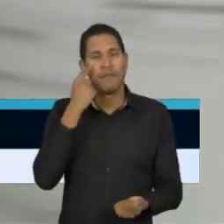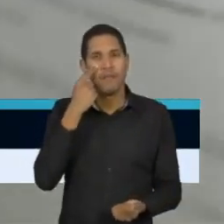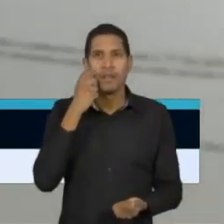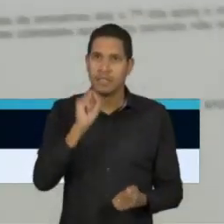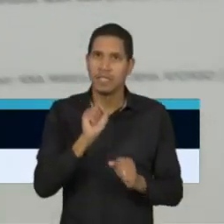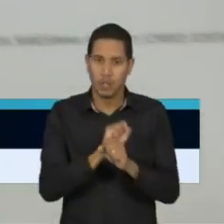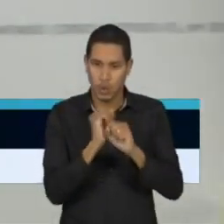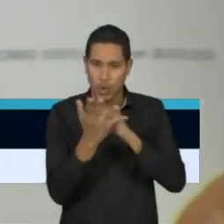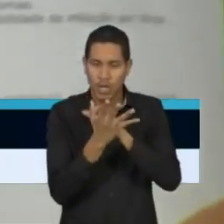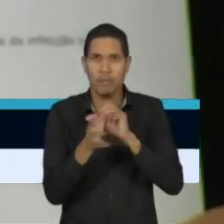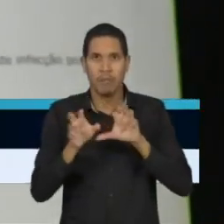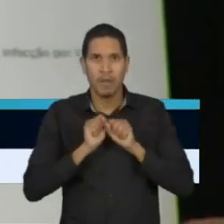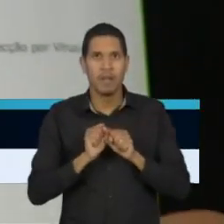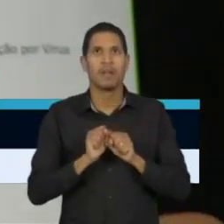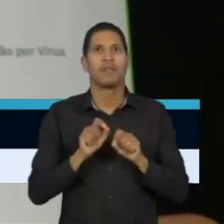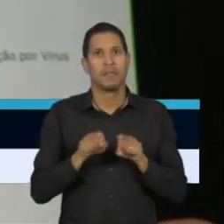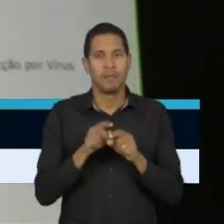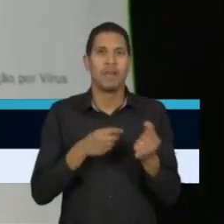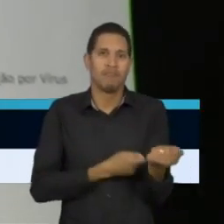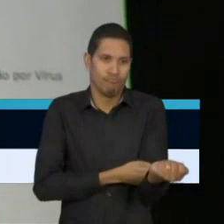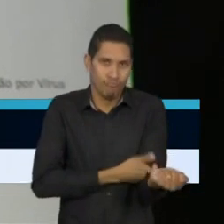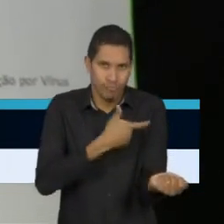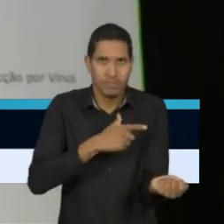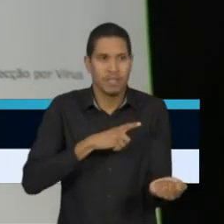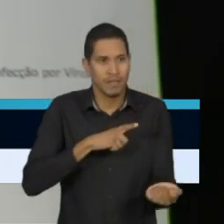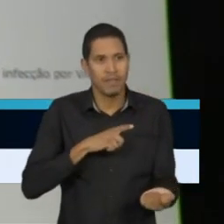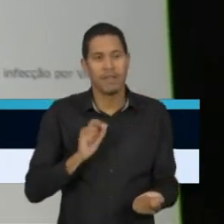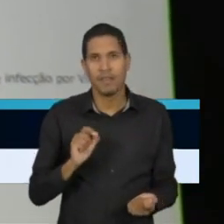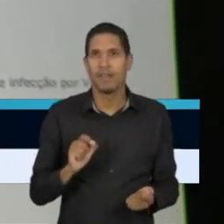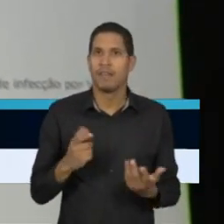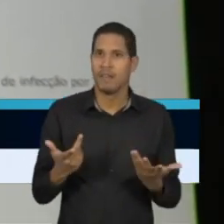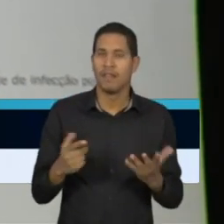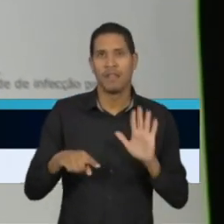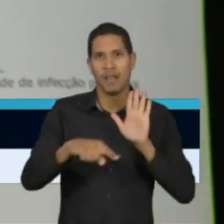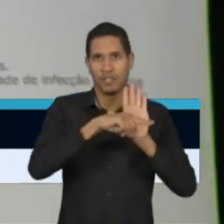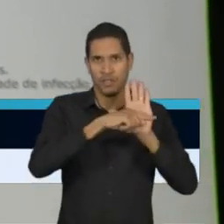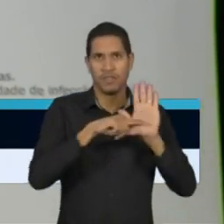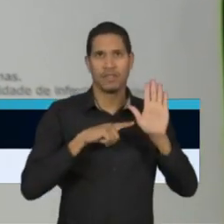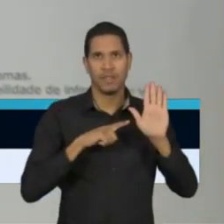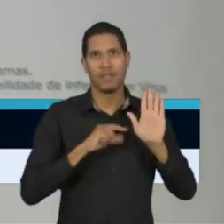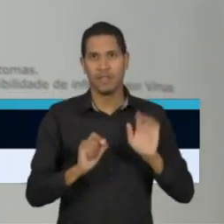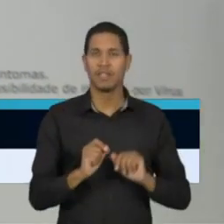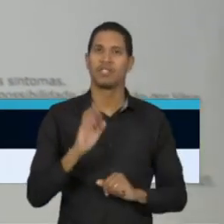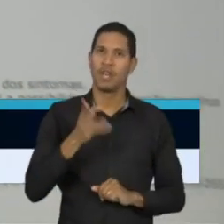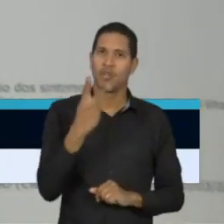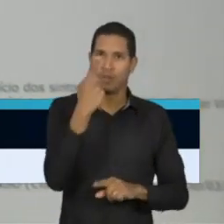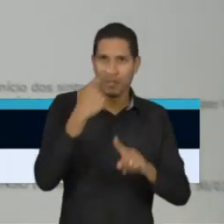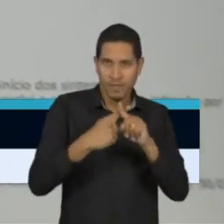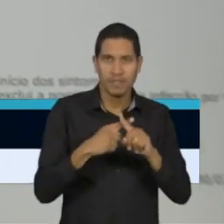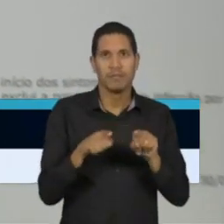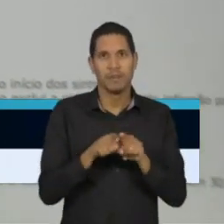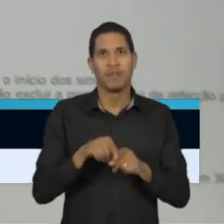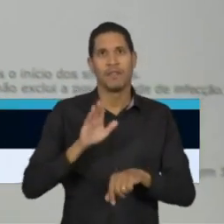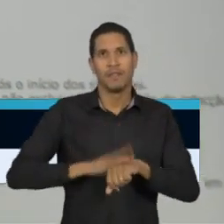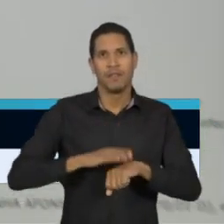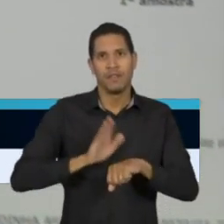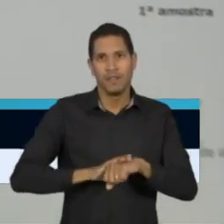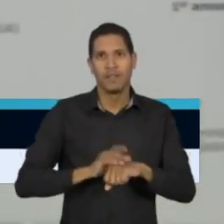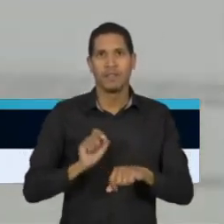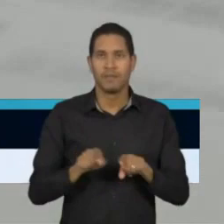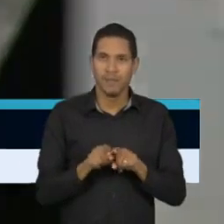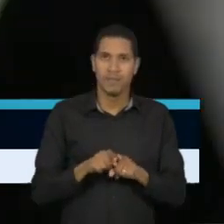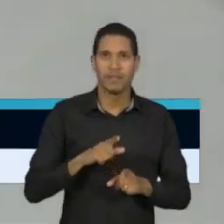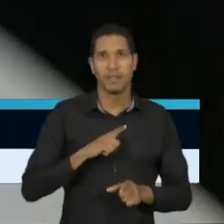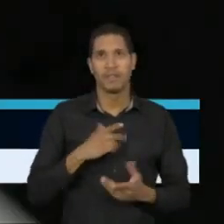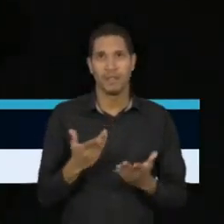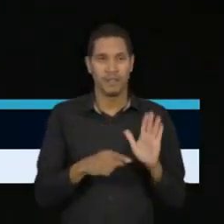é do Instituto Adolfo Lutz, também deu negativo. É a segunda vez que eu testo, Bia, minha esposa, fez pela primeira vez